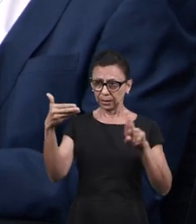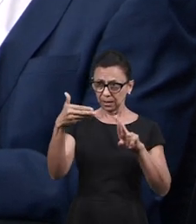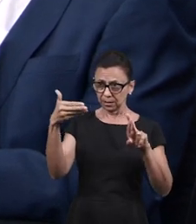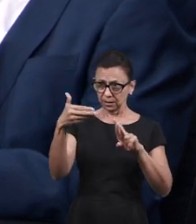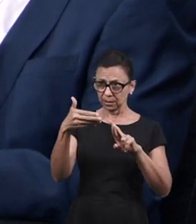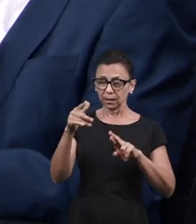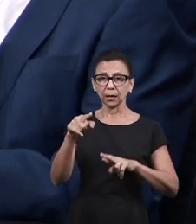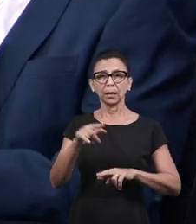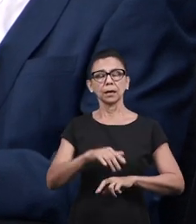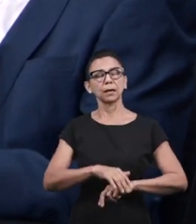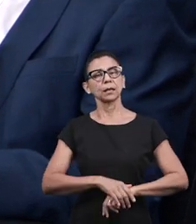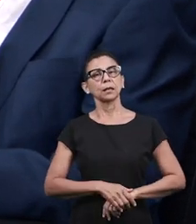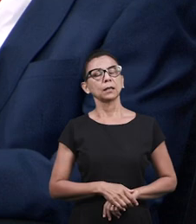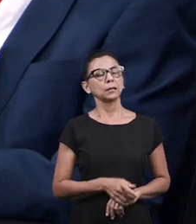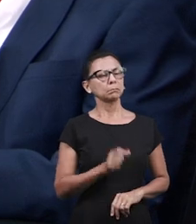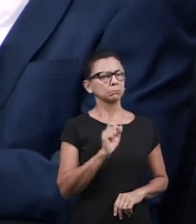projetos?